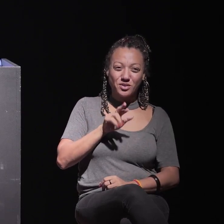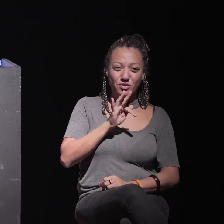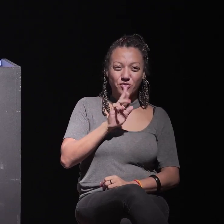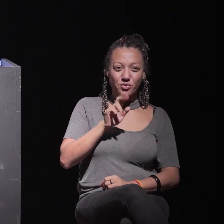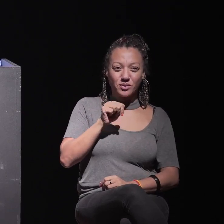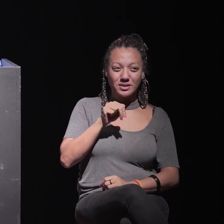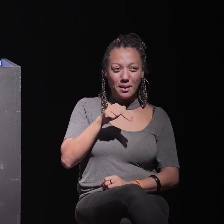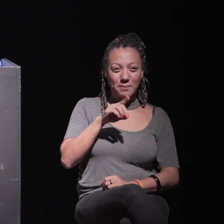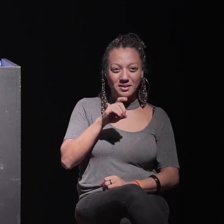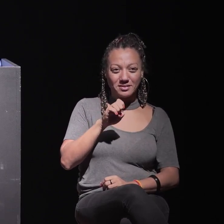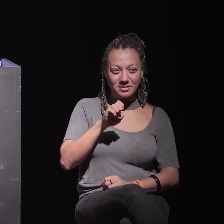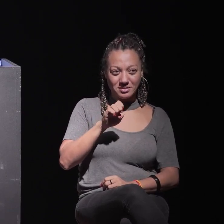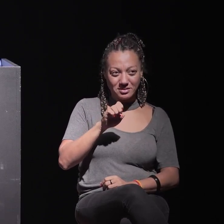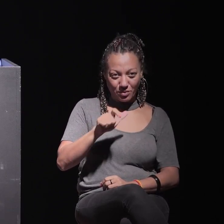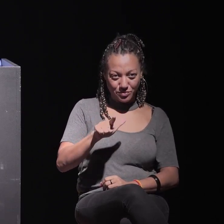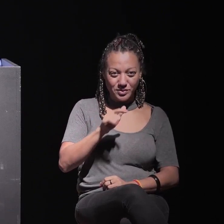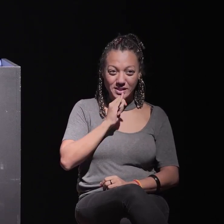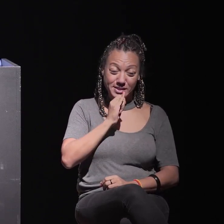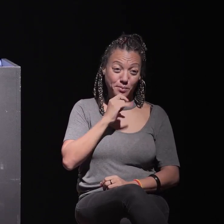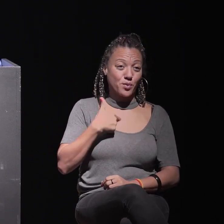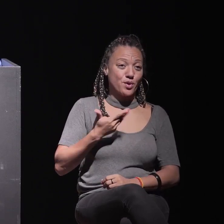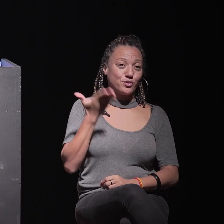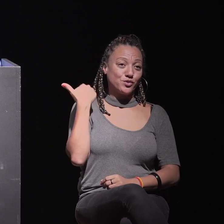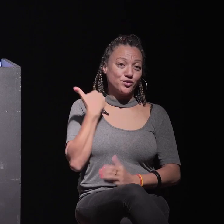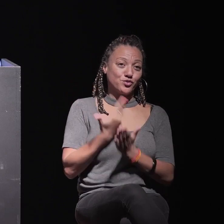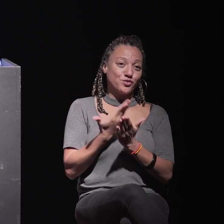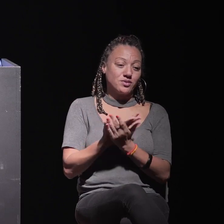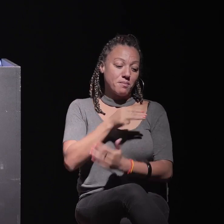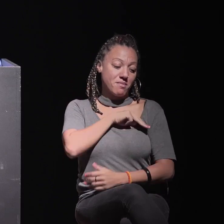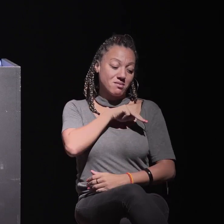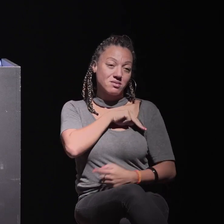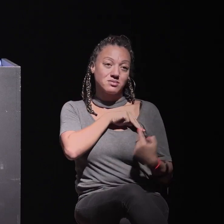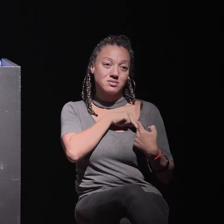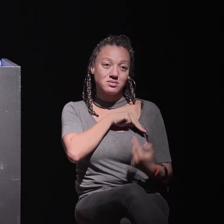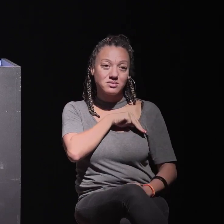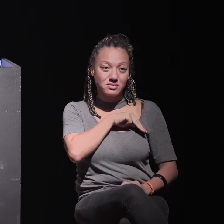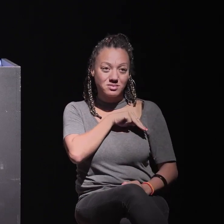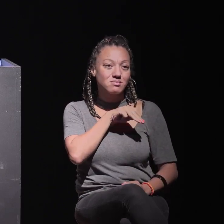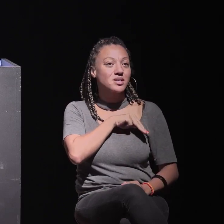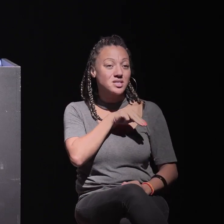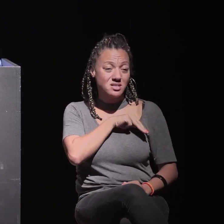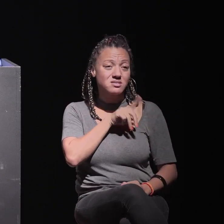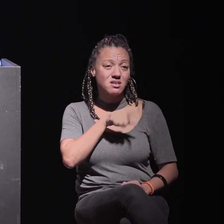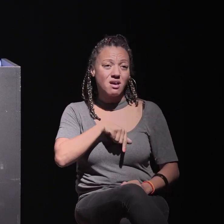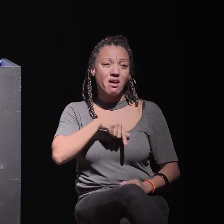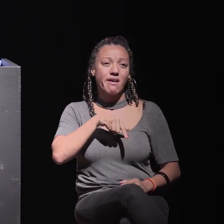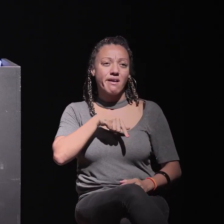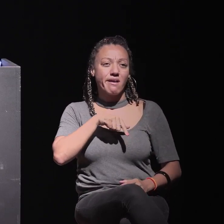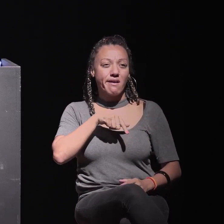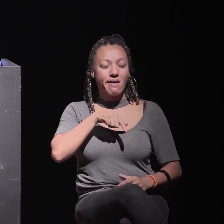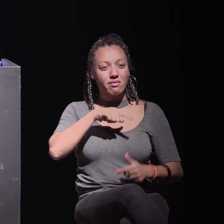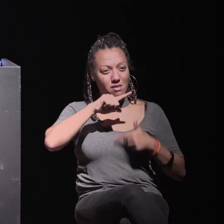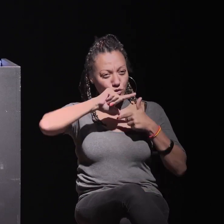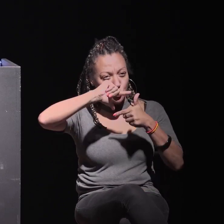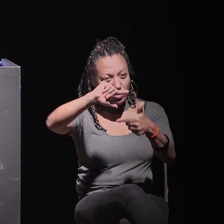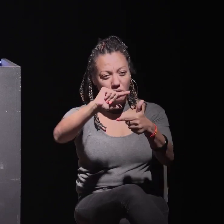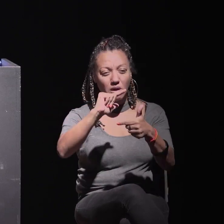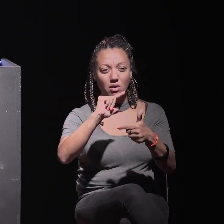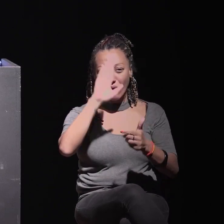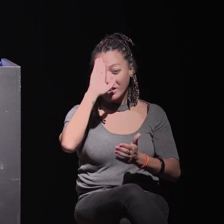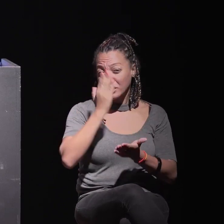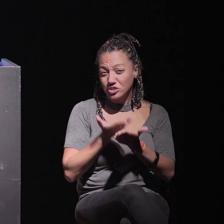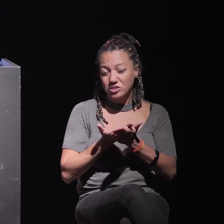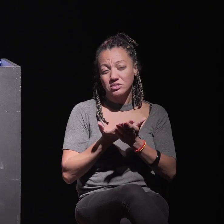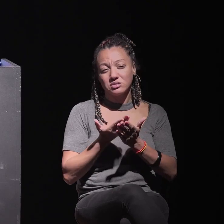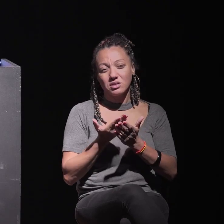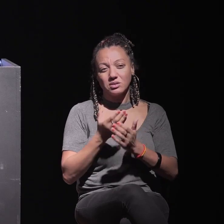na Universidade Presbiteriana Mackenzie, que, por exemplo, institui, né, o criacionismo, talvez,